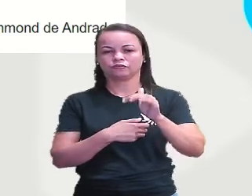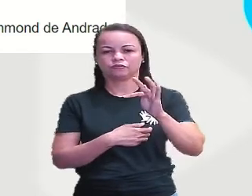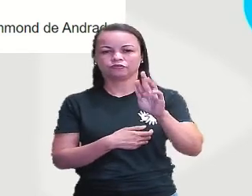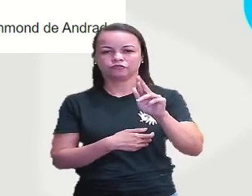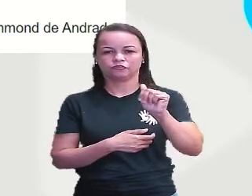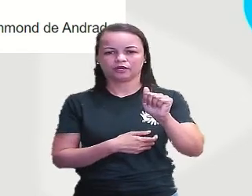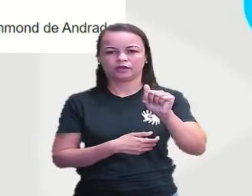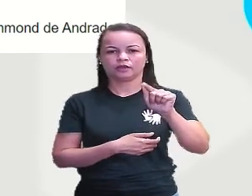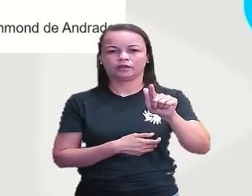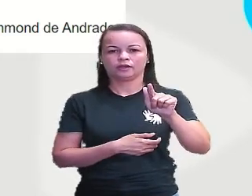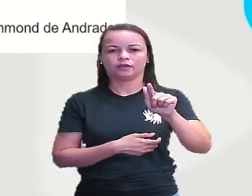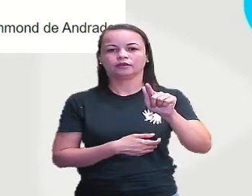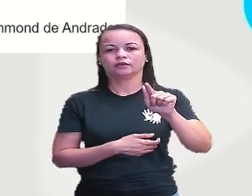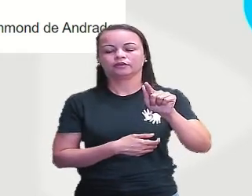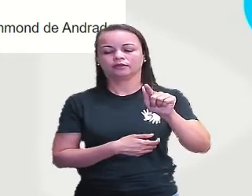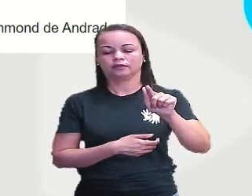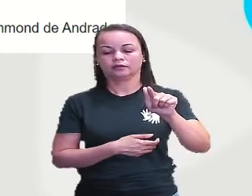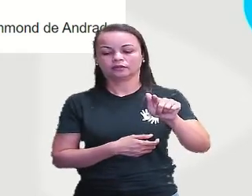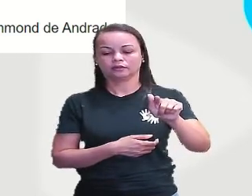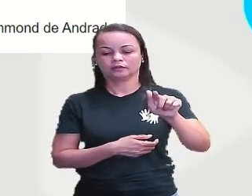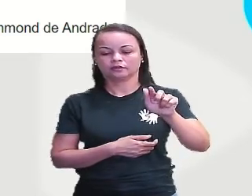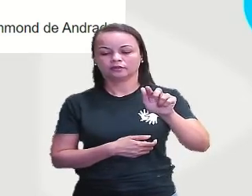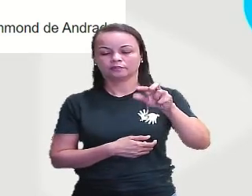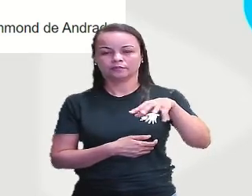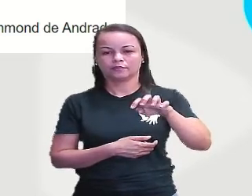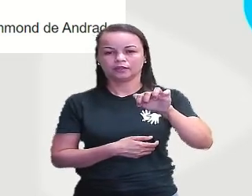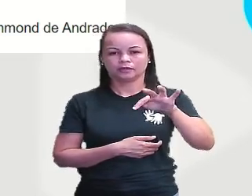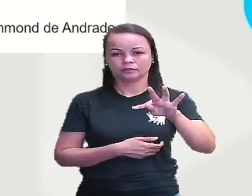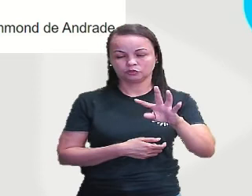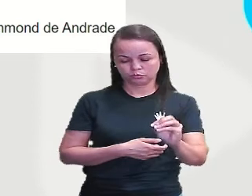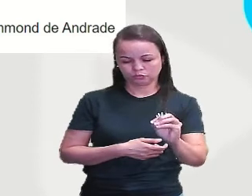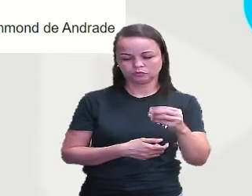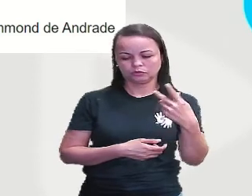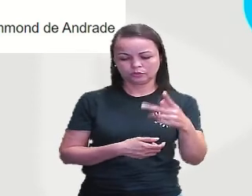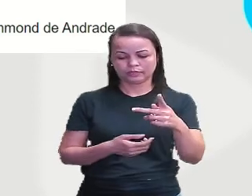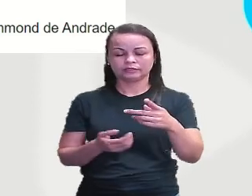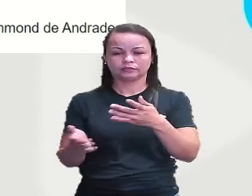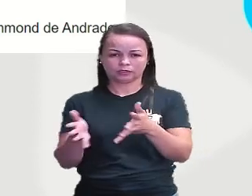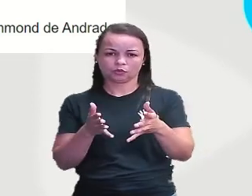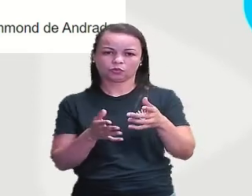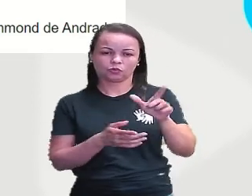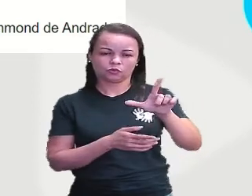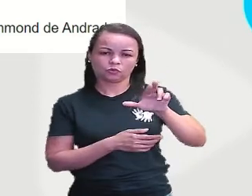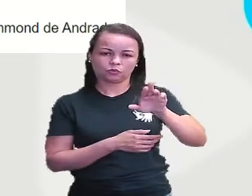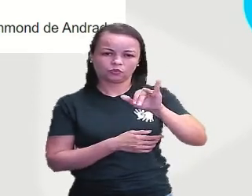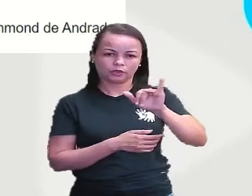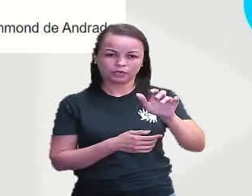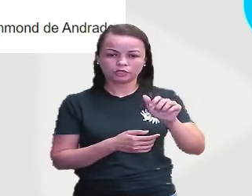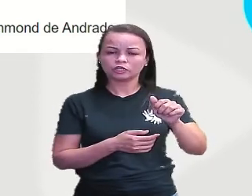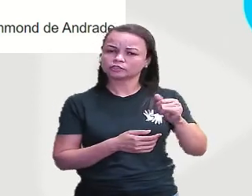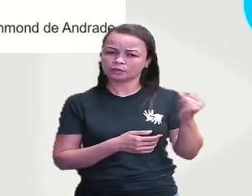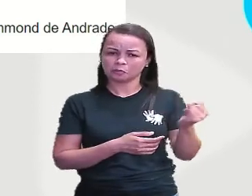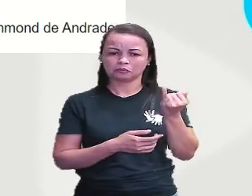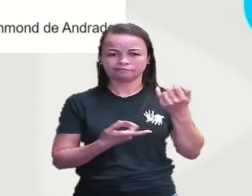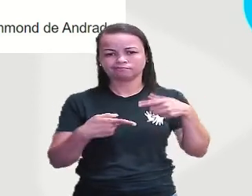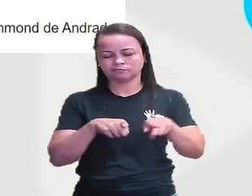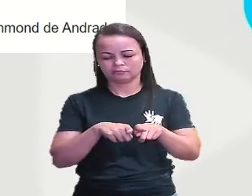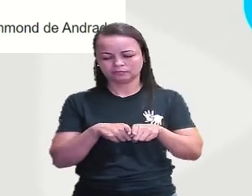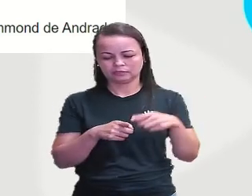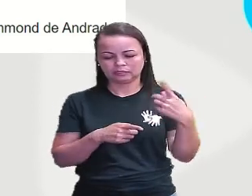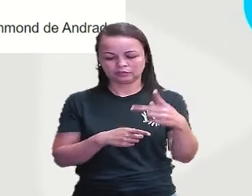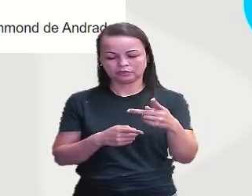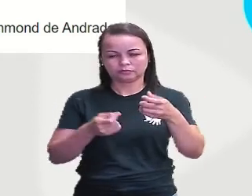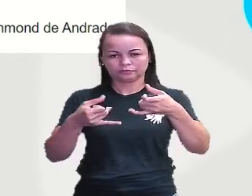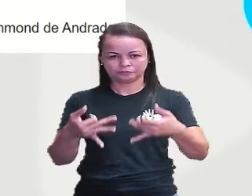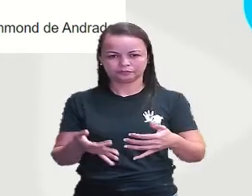o Luiz, que a gente viu, ele é contemporâneo, né? Bastante atual. Então vamos lá ver o que Carlos Drummond disse.